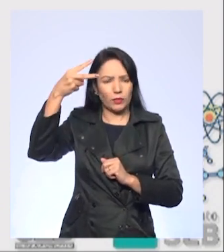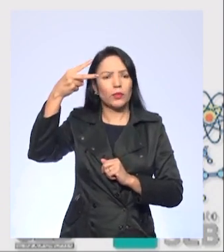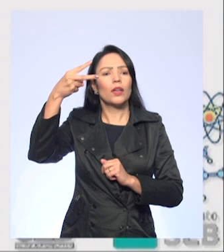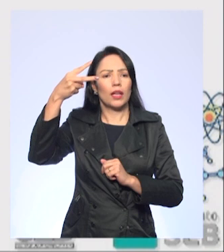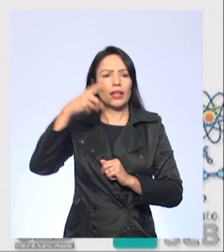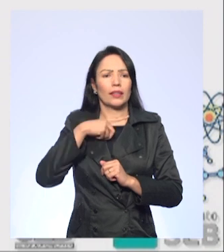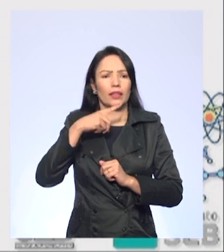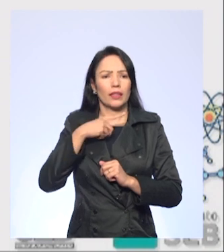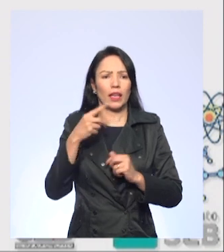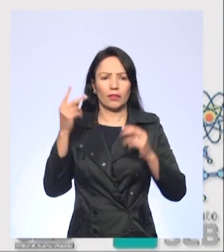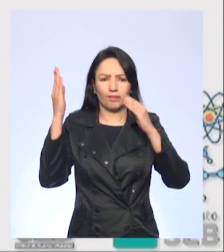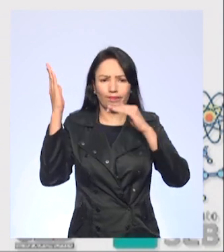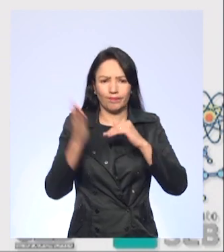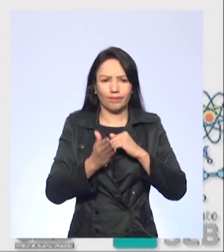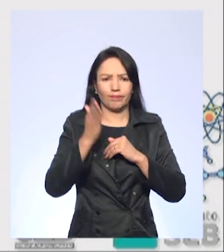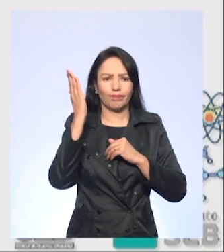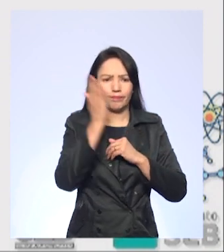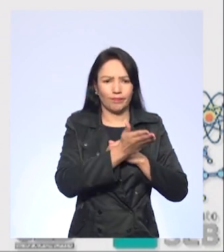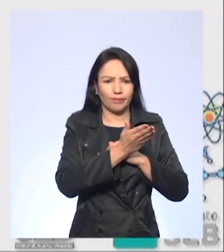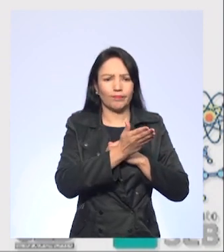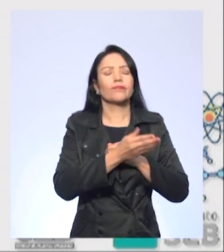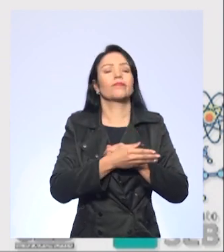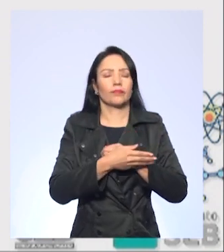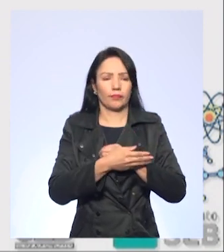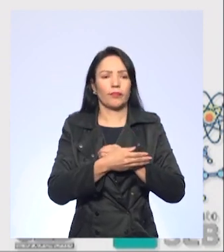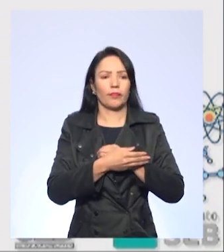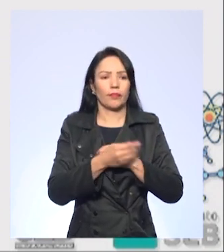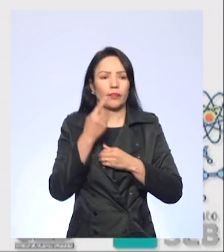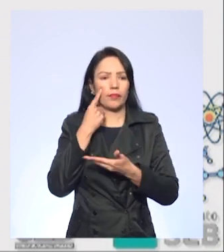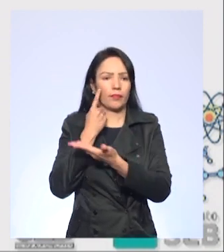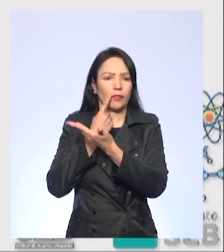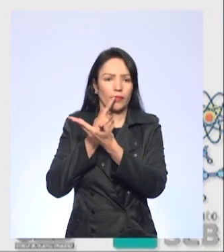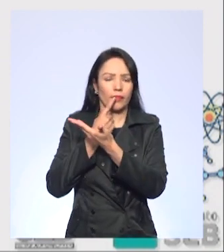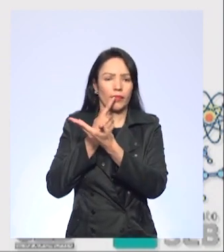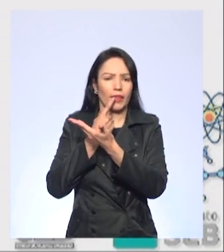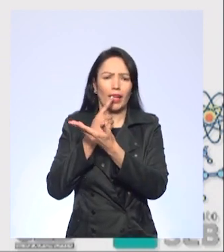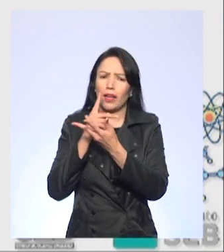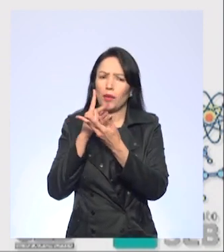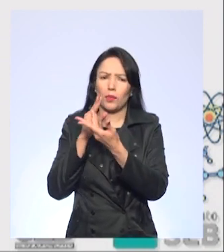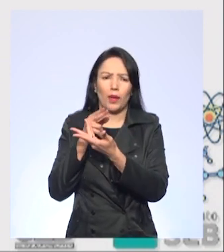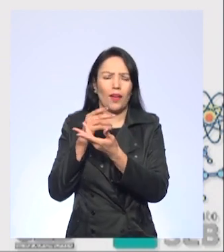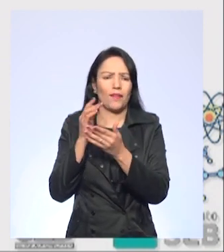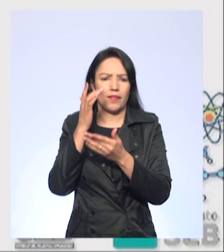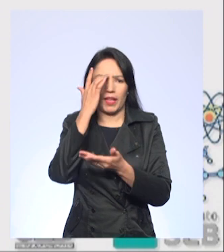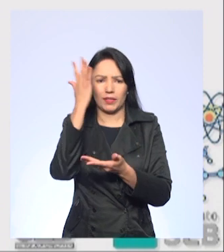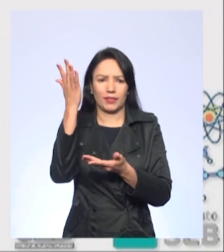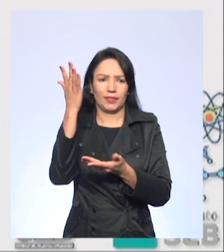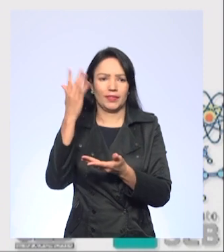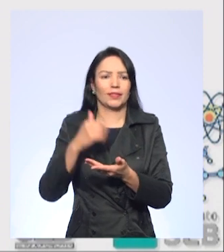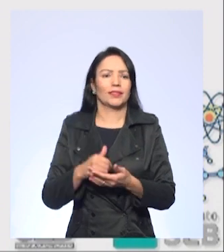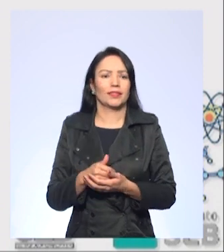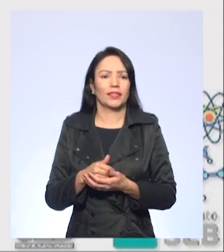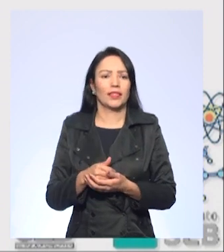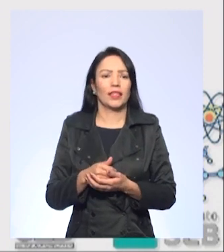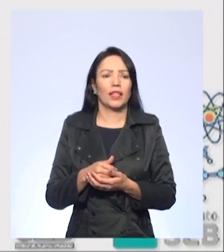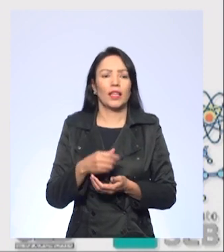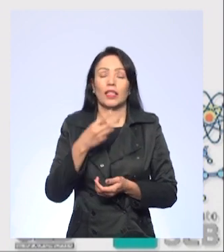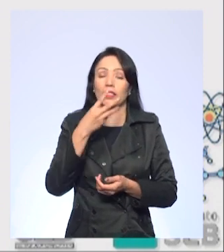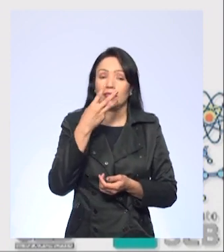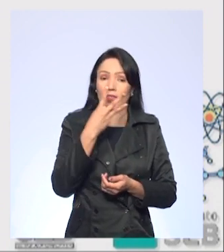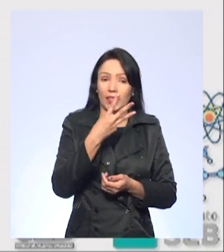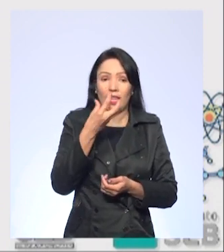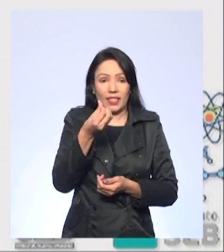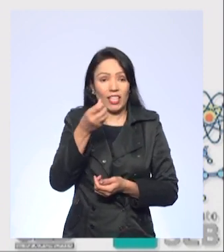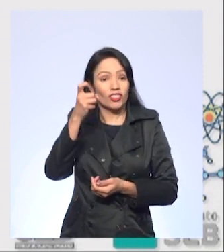gente cortamos e virou uma equaçãozinha do primeiro grau sossegada. O menos 36x trouxe para